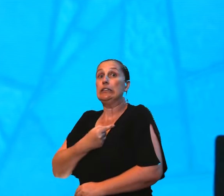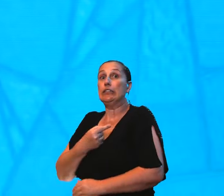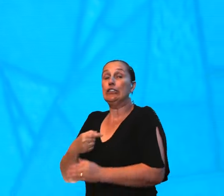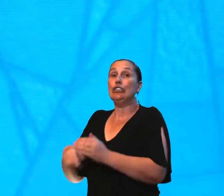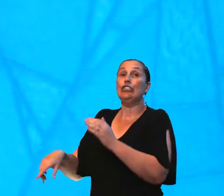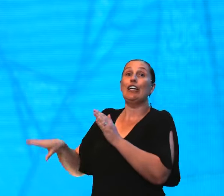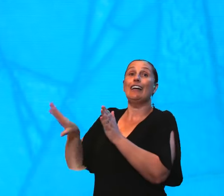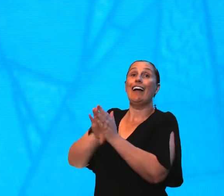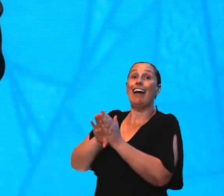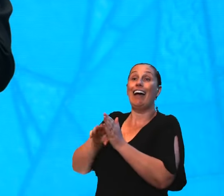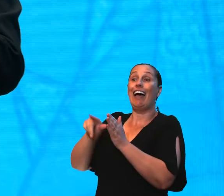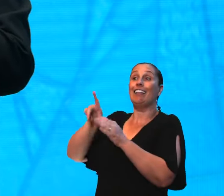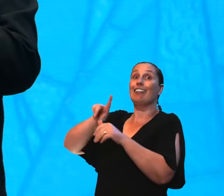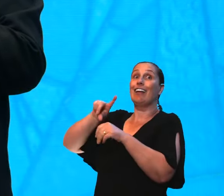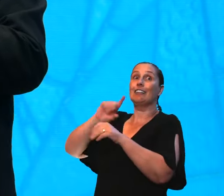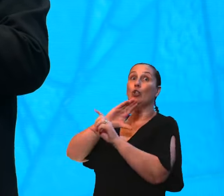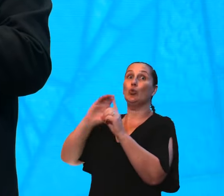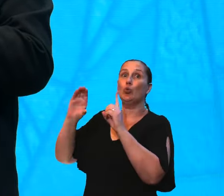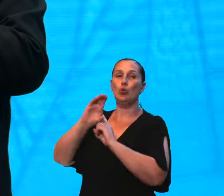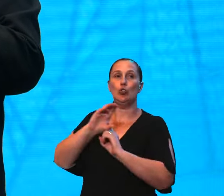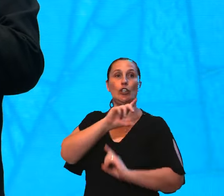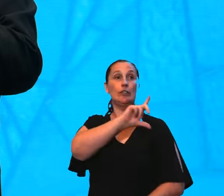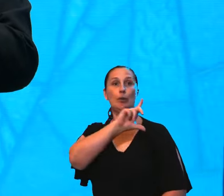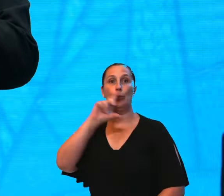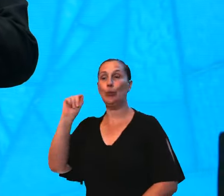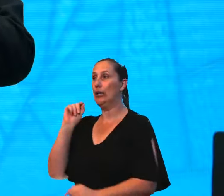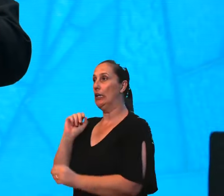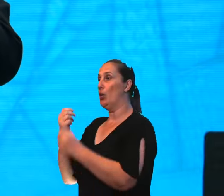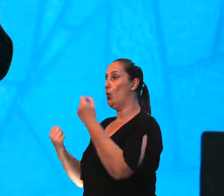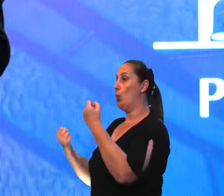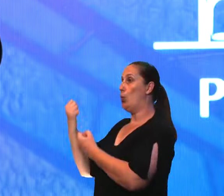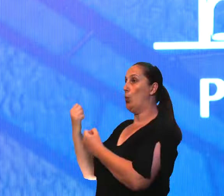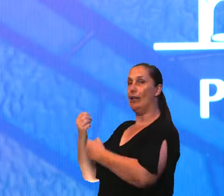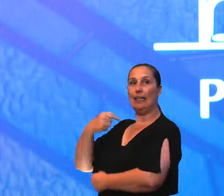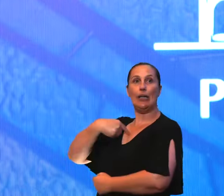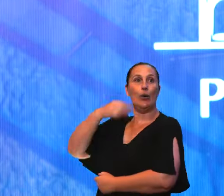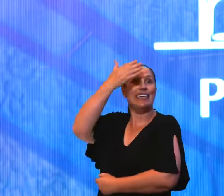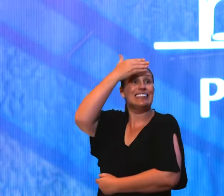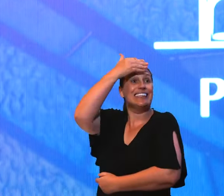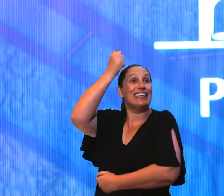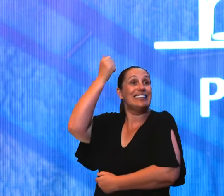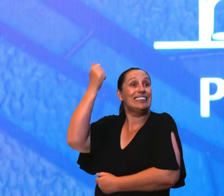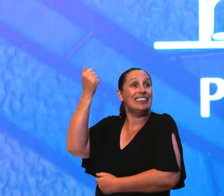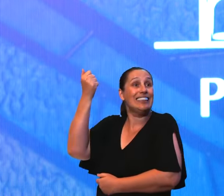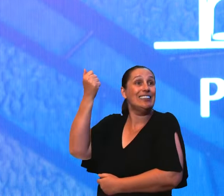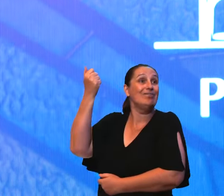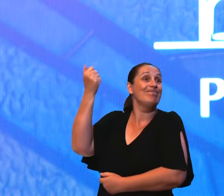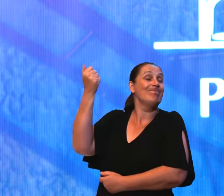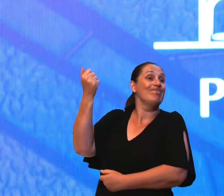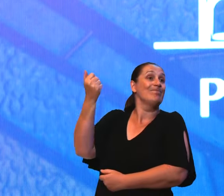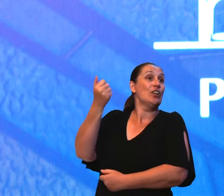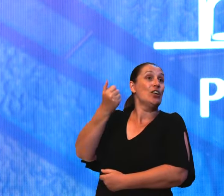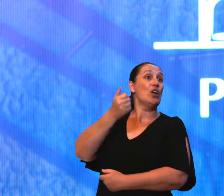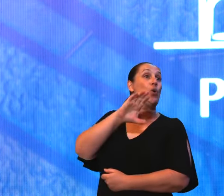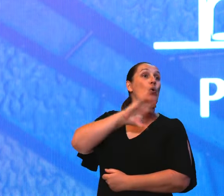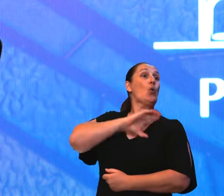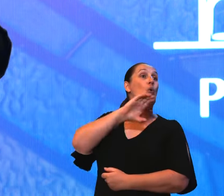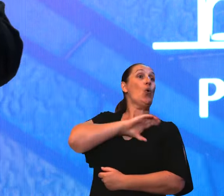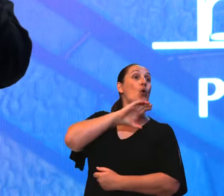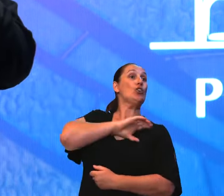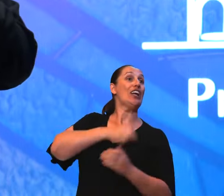ele falou beleza a gente saiu correndo entramos no carro e esquecemos que a procissão que